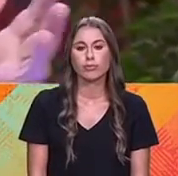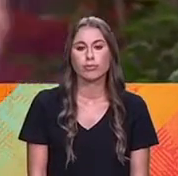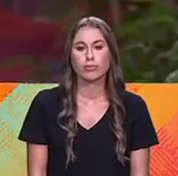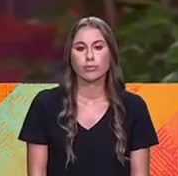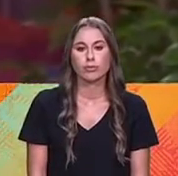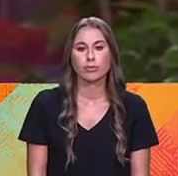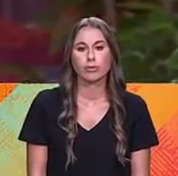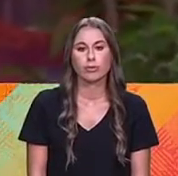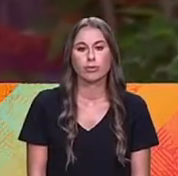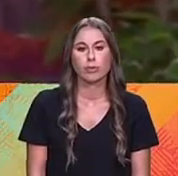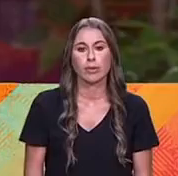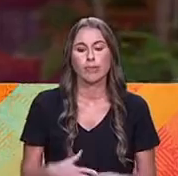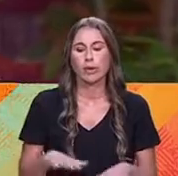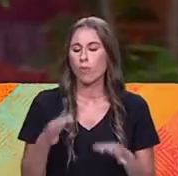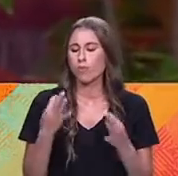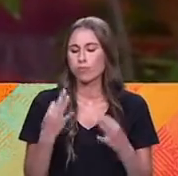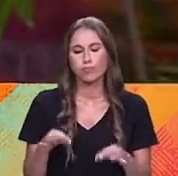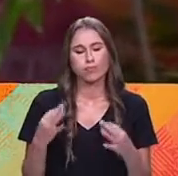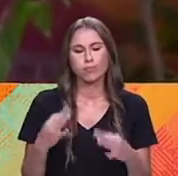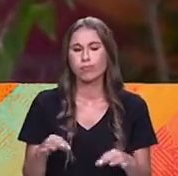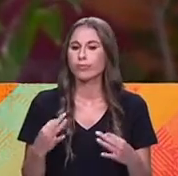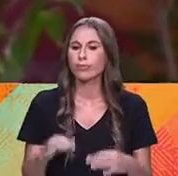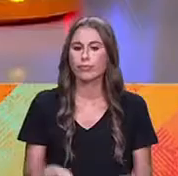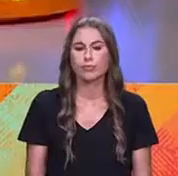mas não vale de nada.